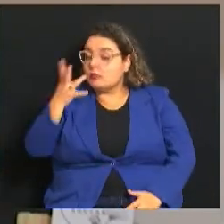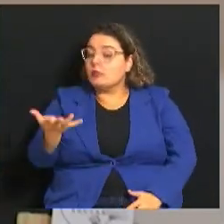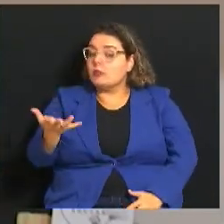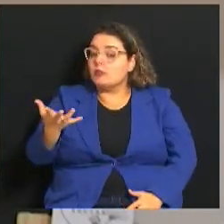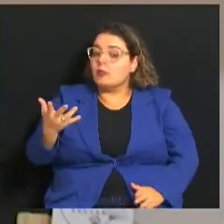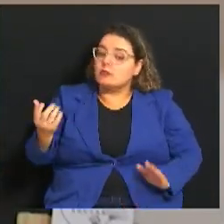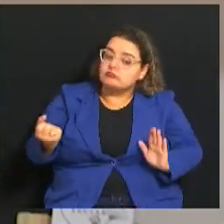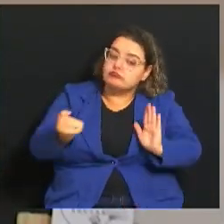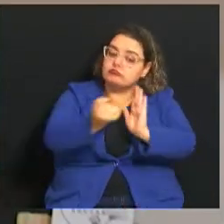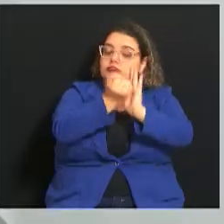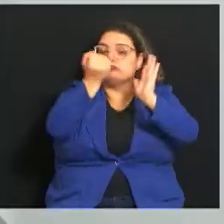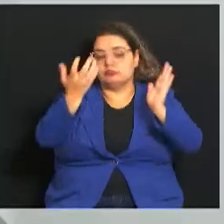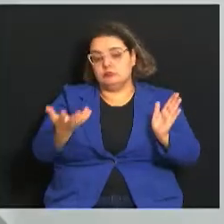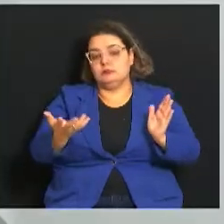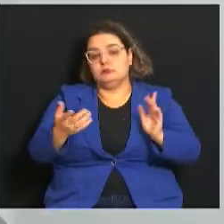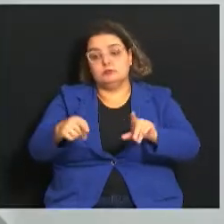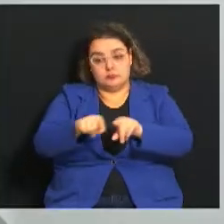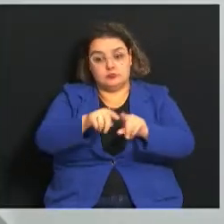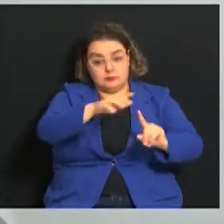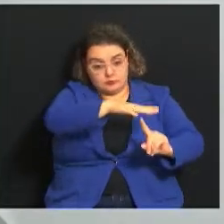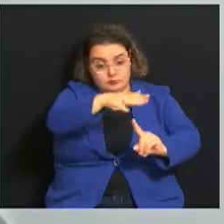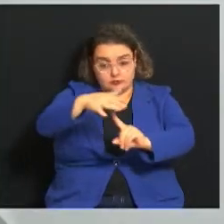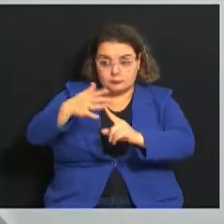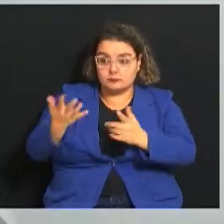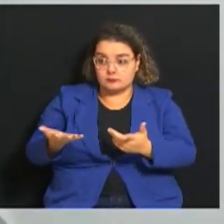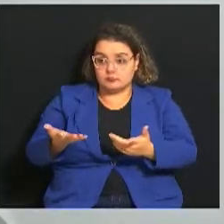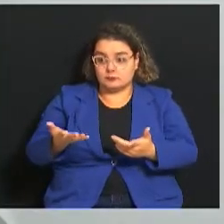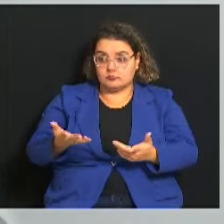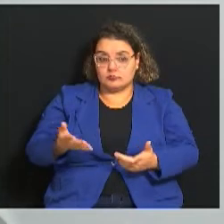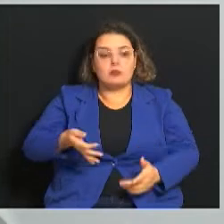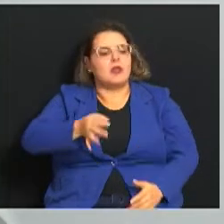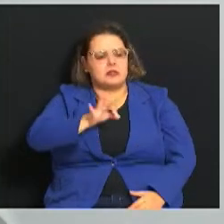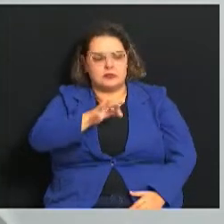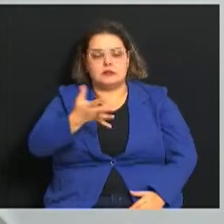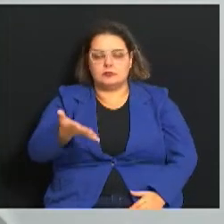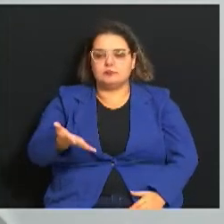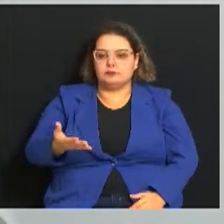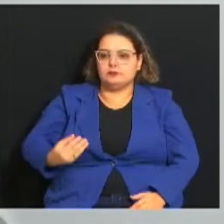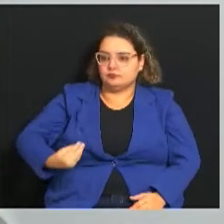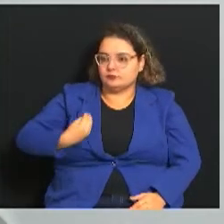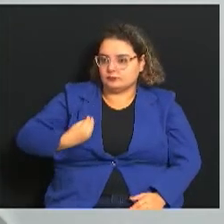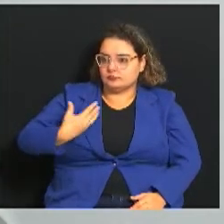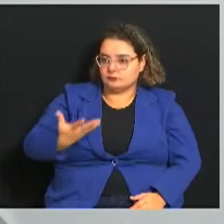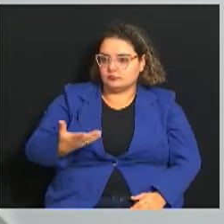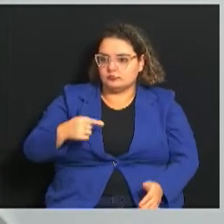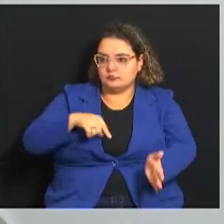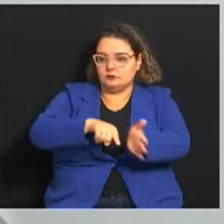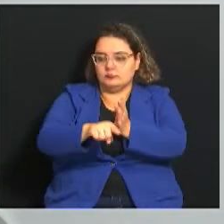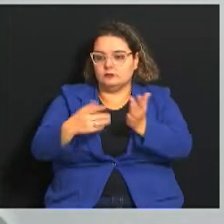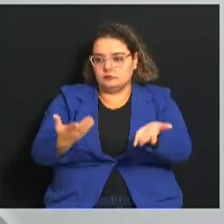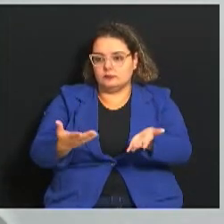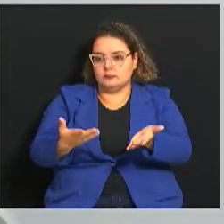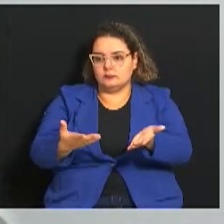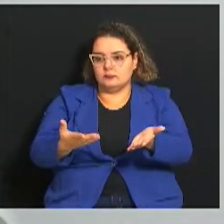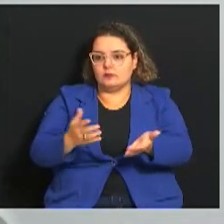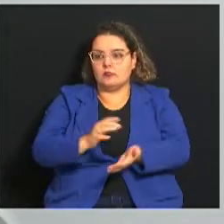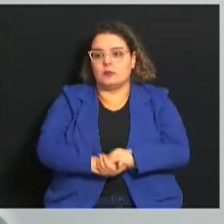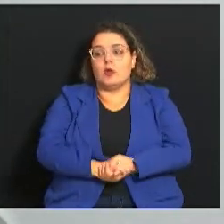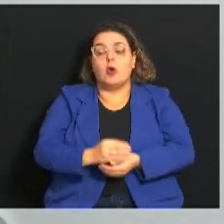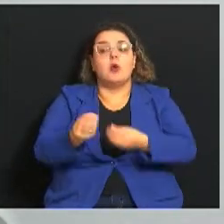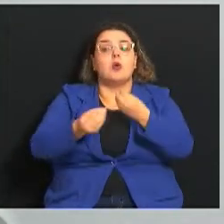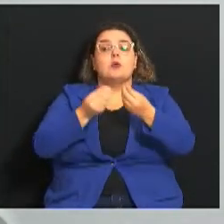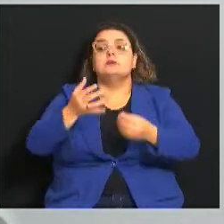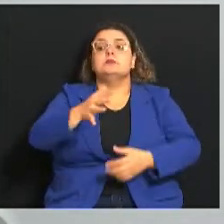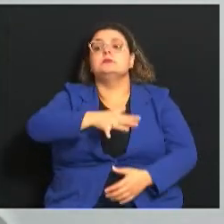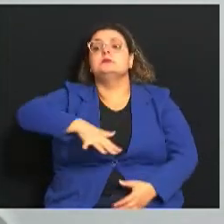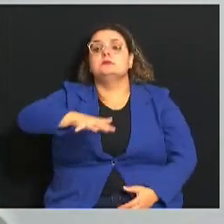questão também do meio ambiente, então elas trazem muito isso para a vida delas. Eu ia perguntar para você justamente isso, como está o mercado, então está